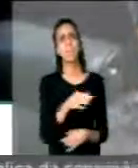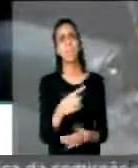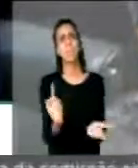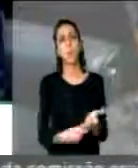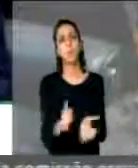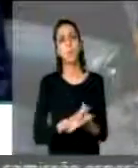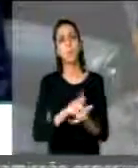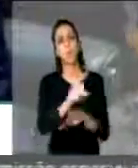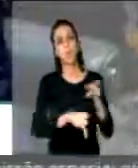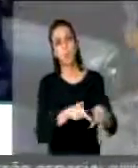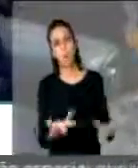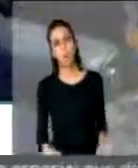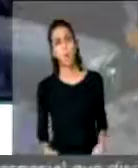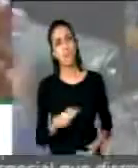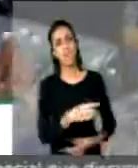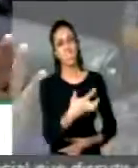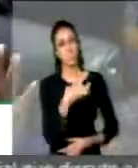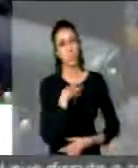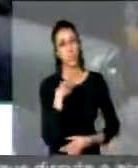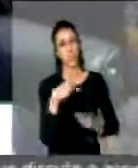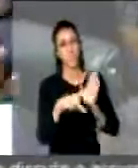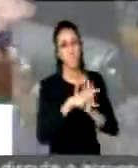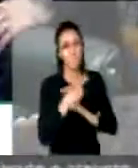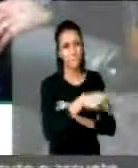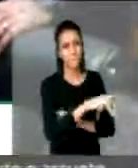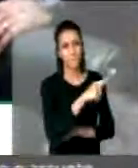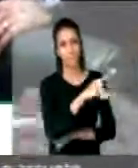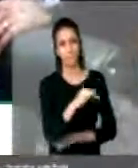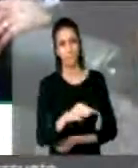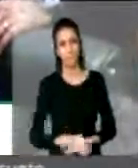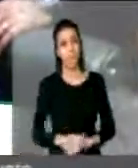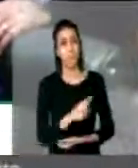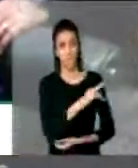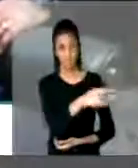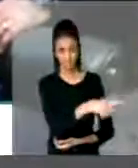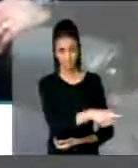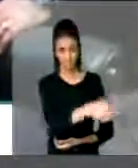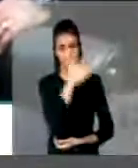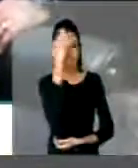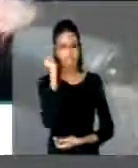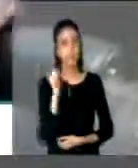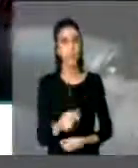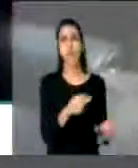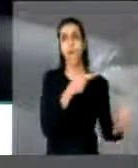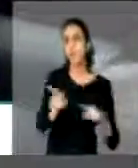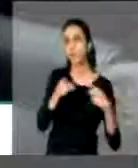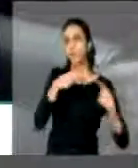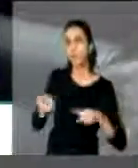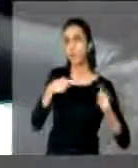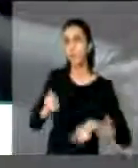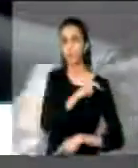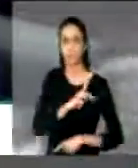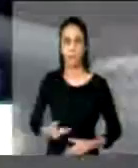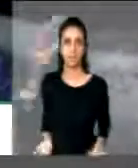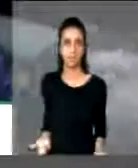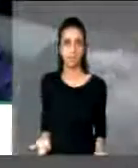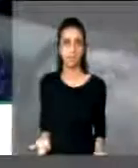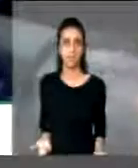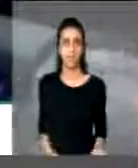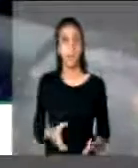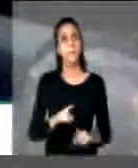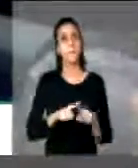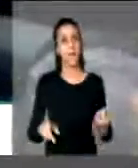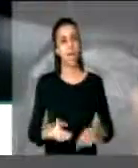E é esse o estilo do PT. Aliás, já dizia que o PT sabe mesmo é fazer oposição. Foi um desastre no governo e agora,